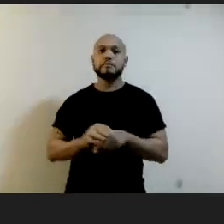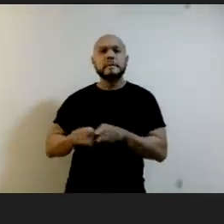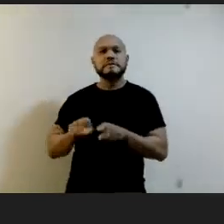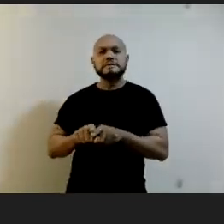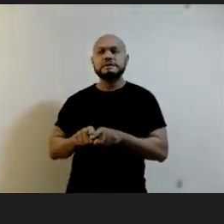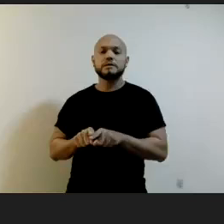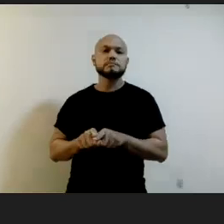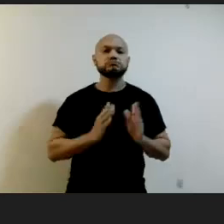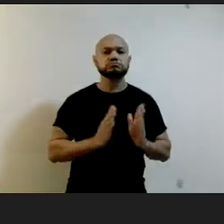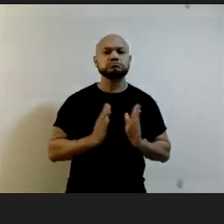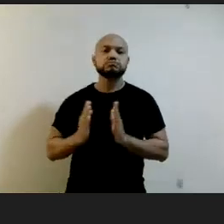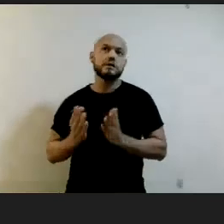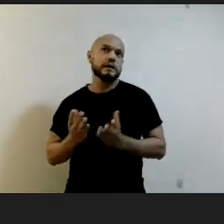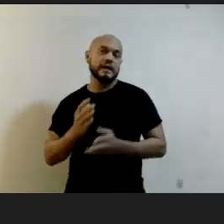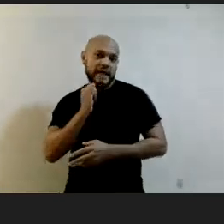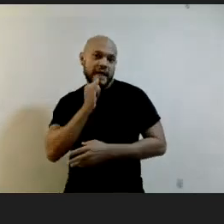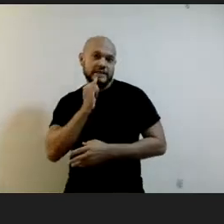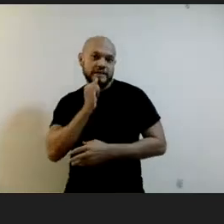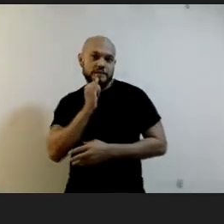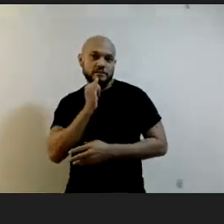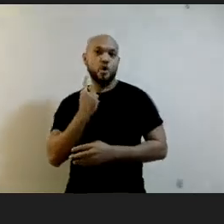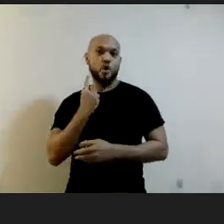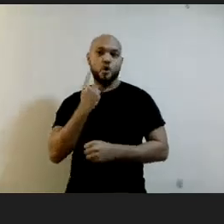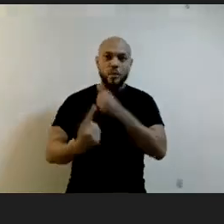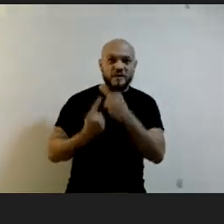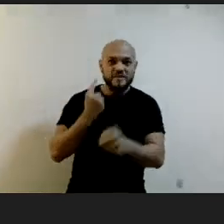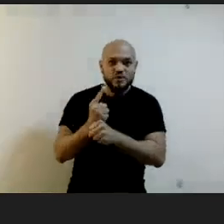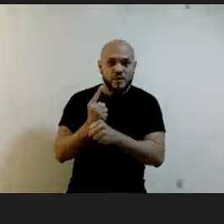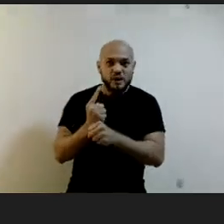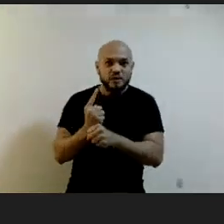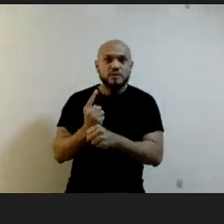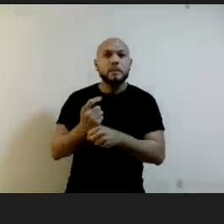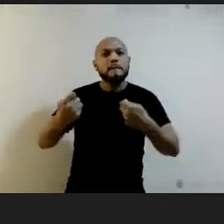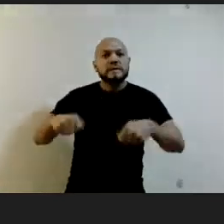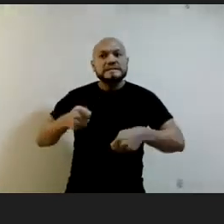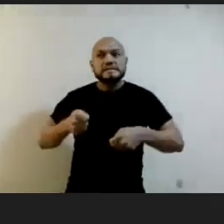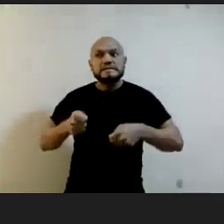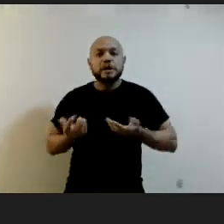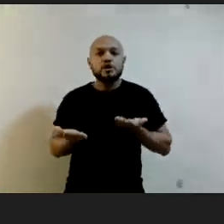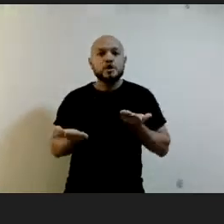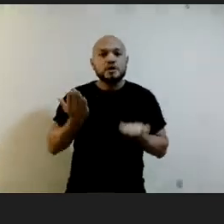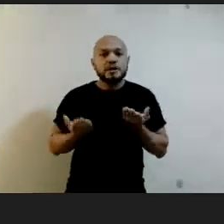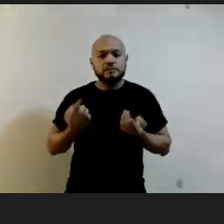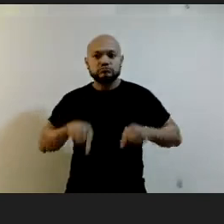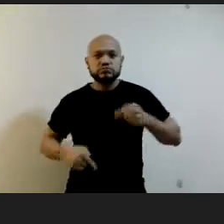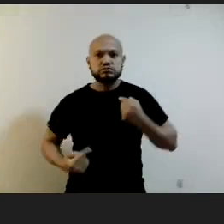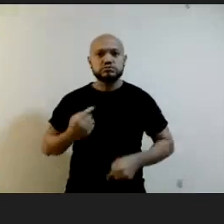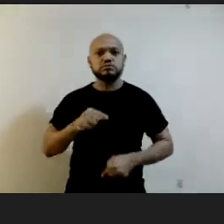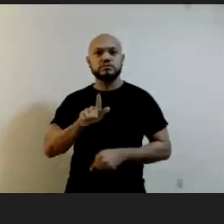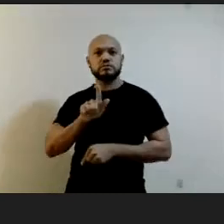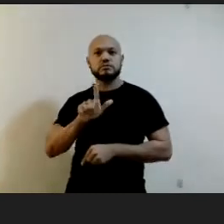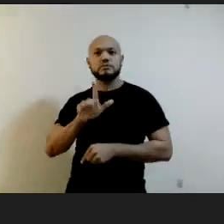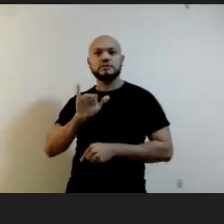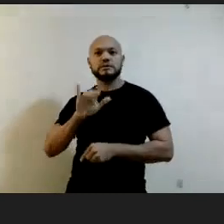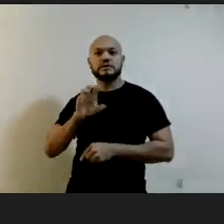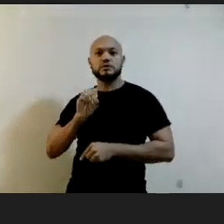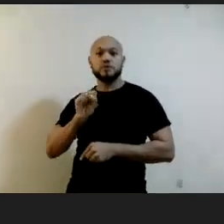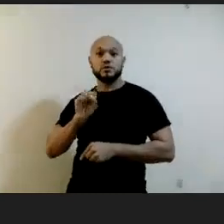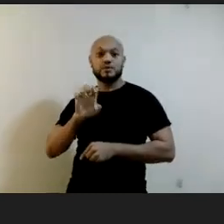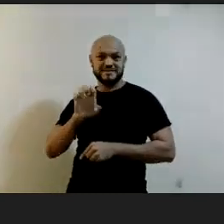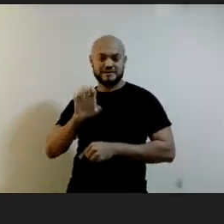uma vez a cada ano após a vida adulta, 18 anos. Depois,